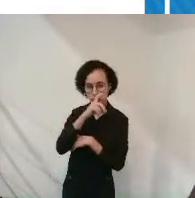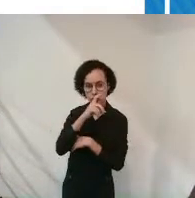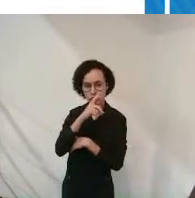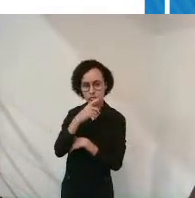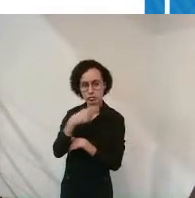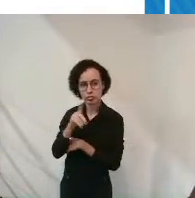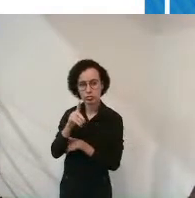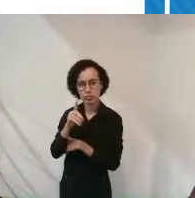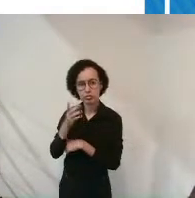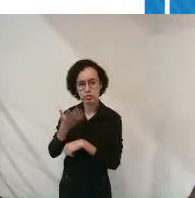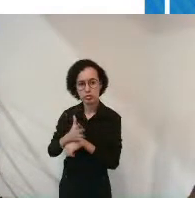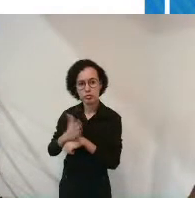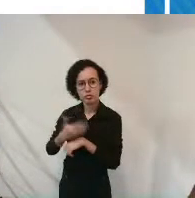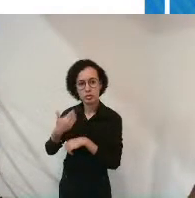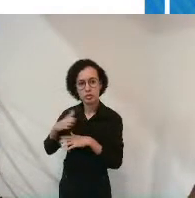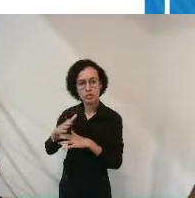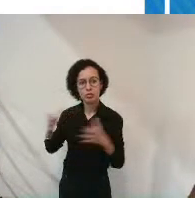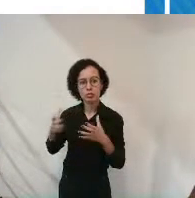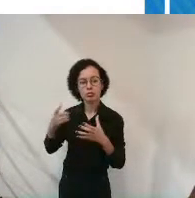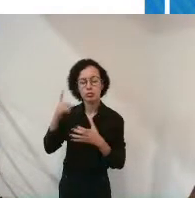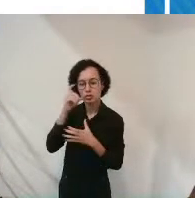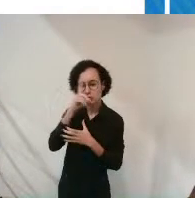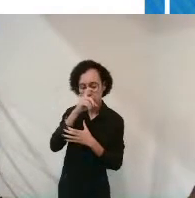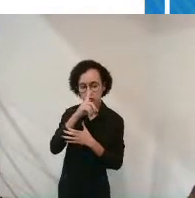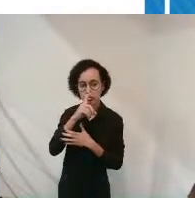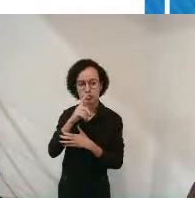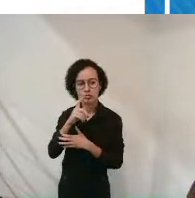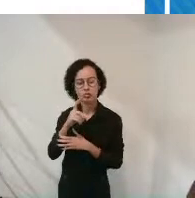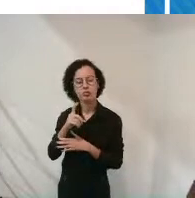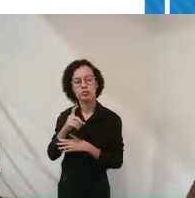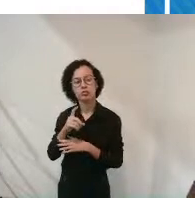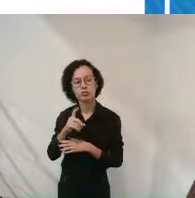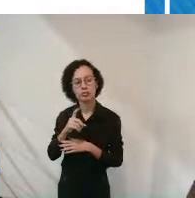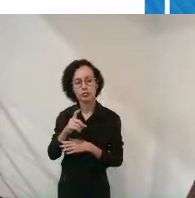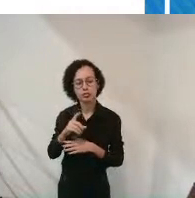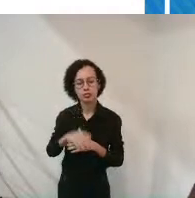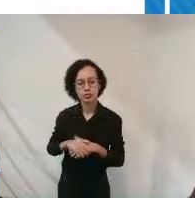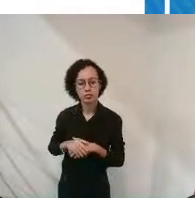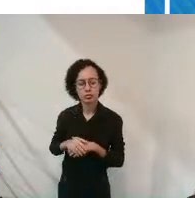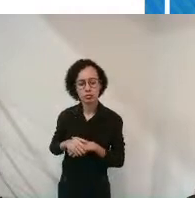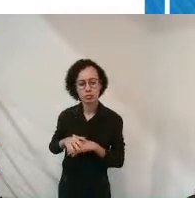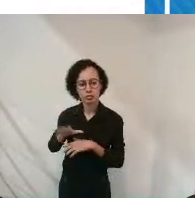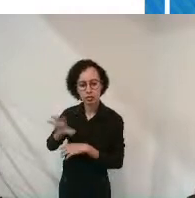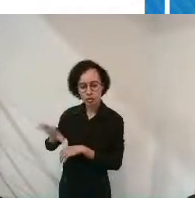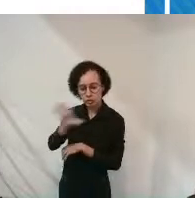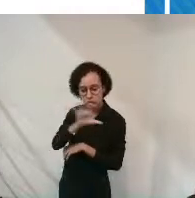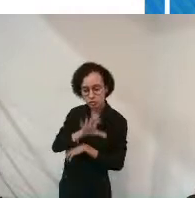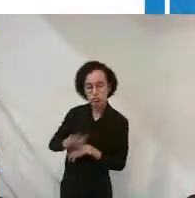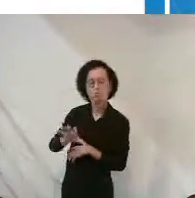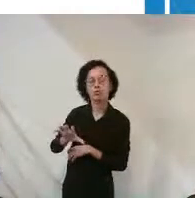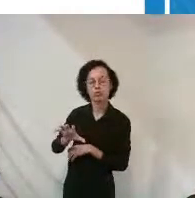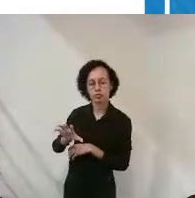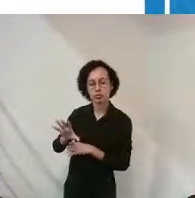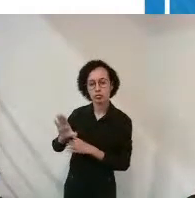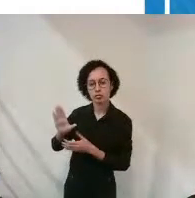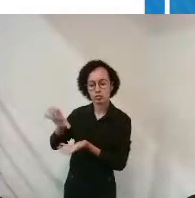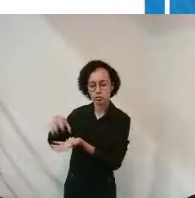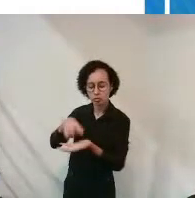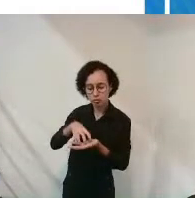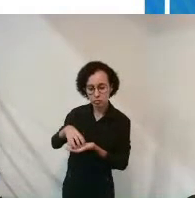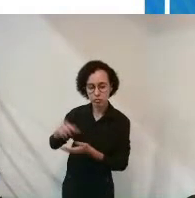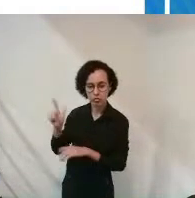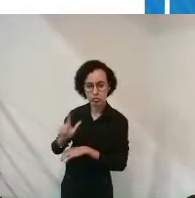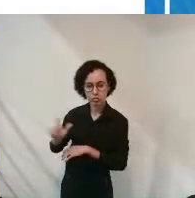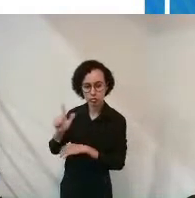ser bem prática, a grande dificuldade da regionalização e dos consórcios se chama logística